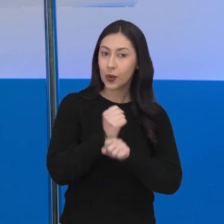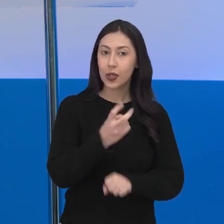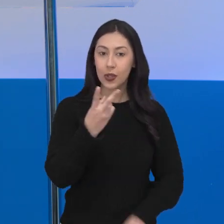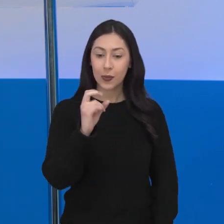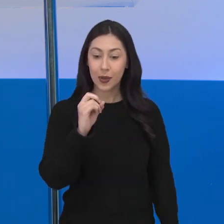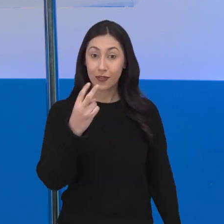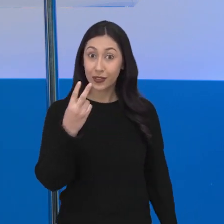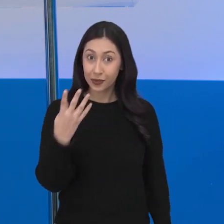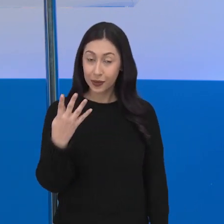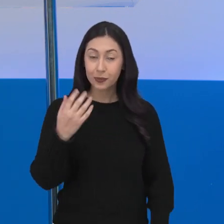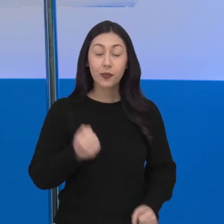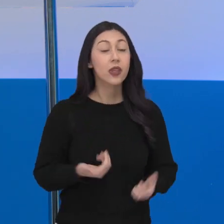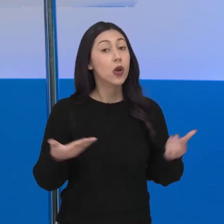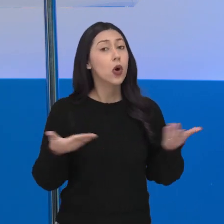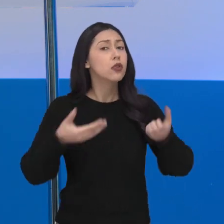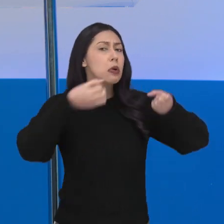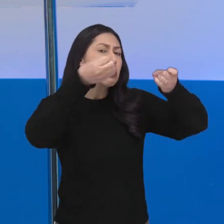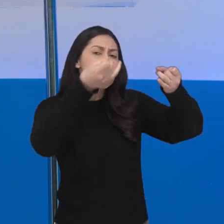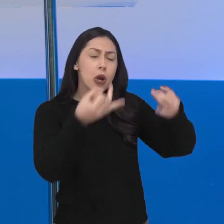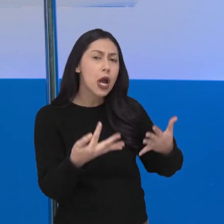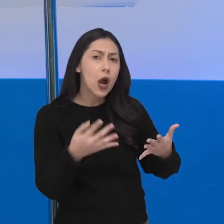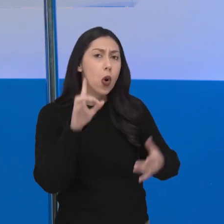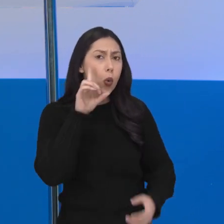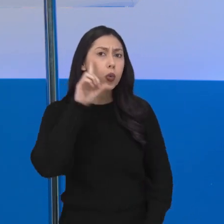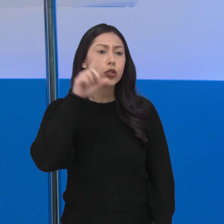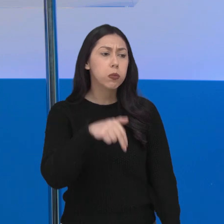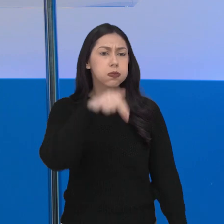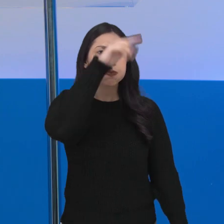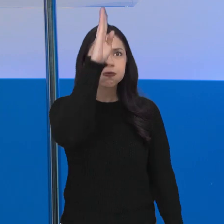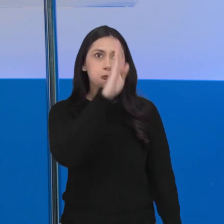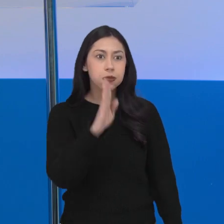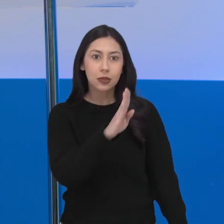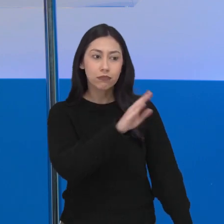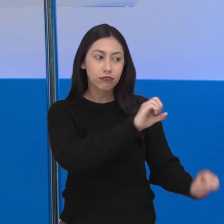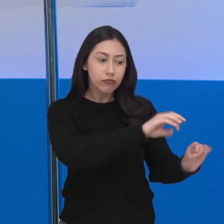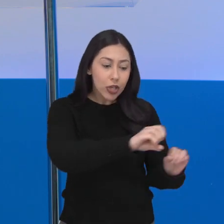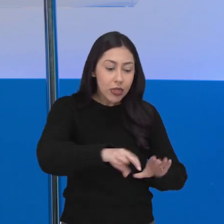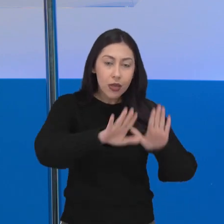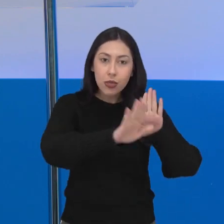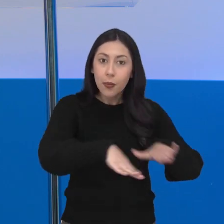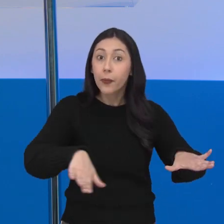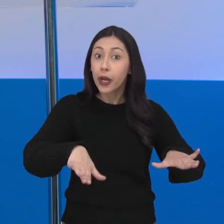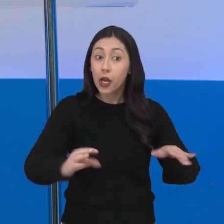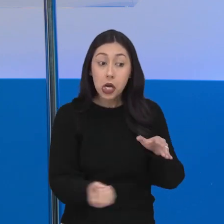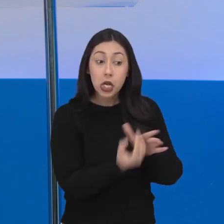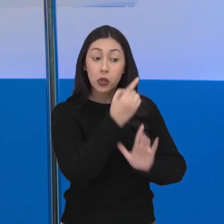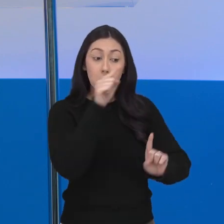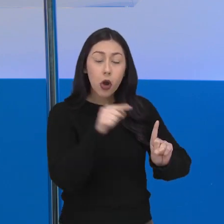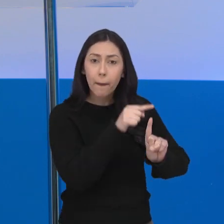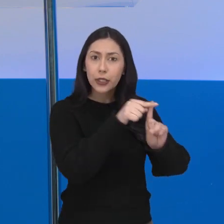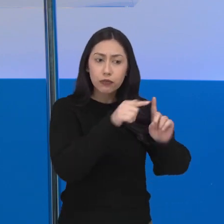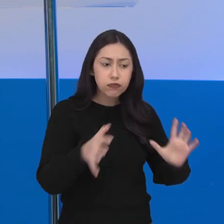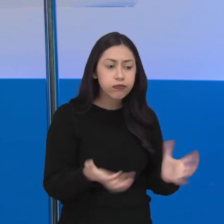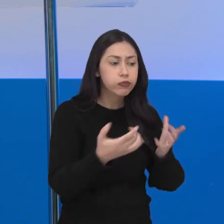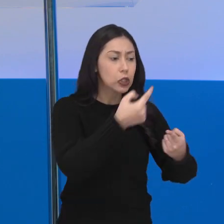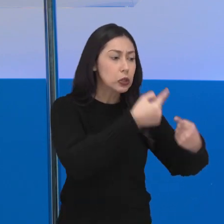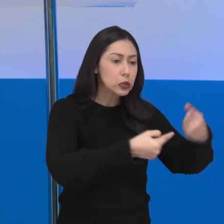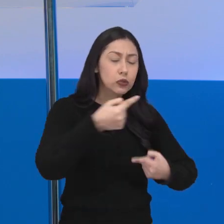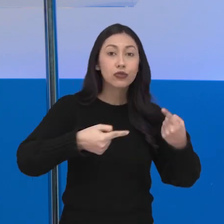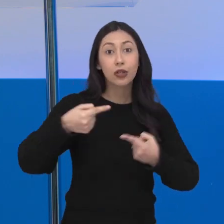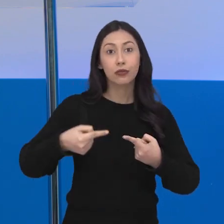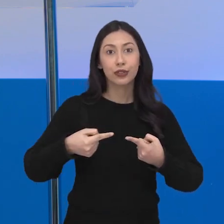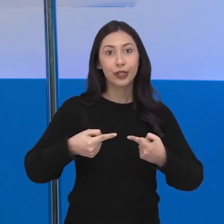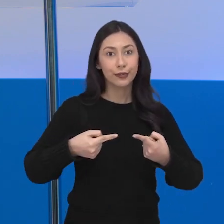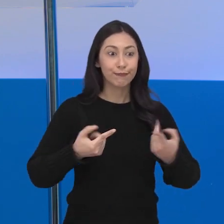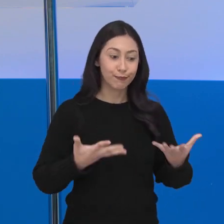de 2024. Hoje vamos falar sobre o Dia Nacional da Educação Infantil, criado para fomentar discussões